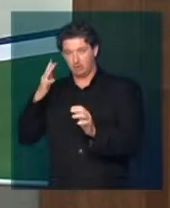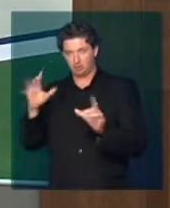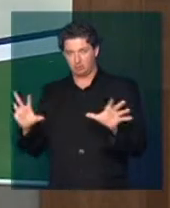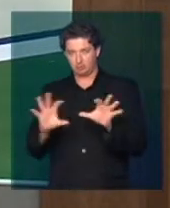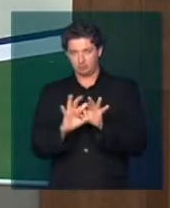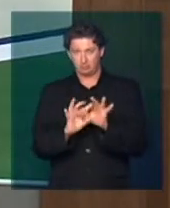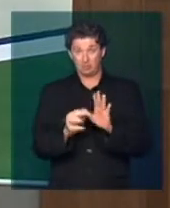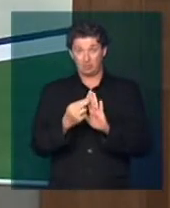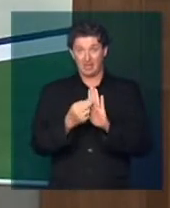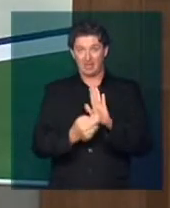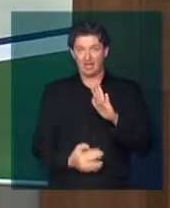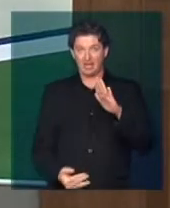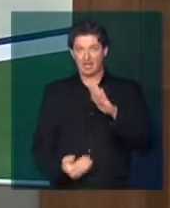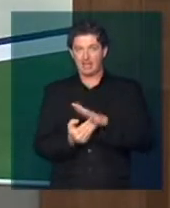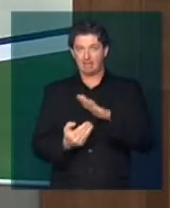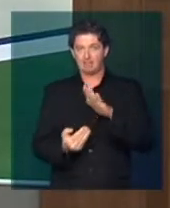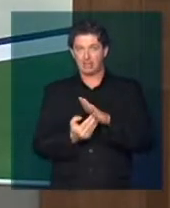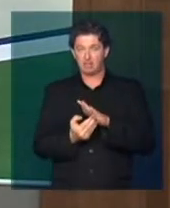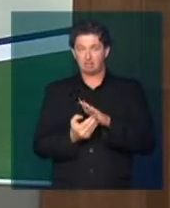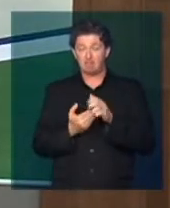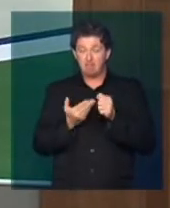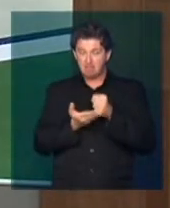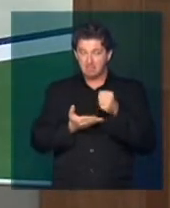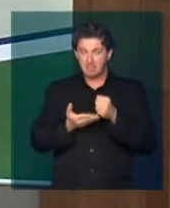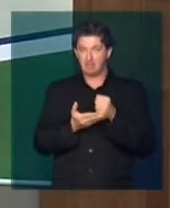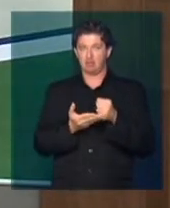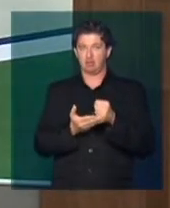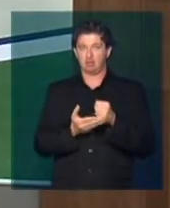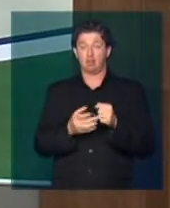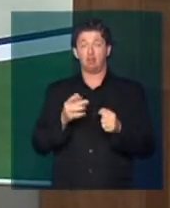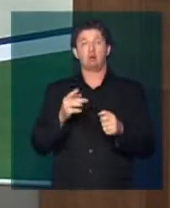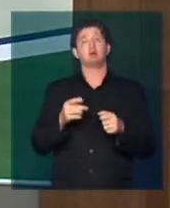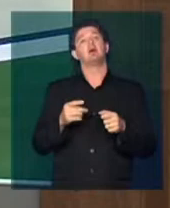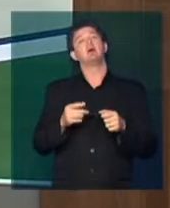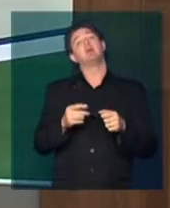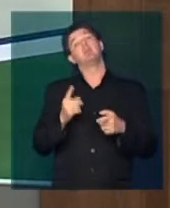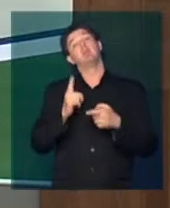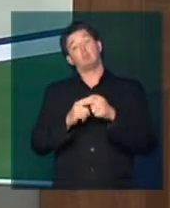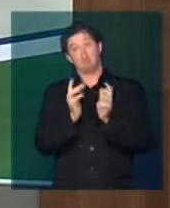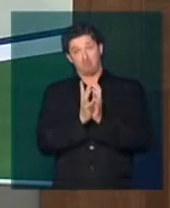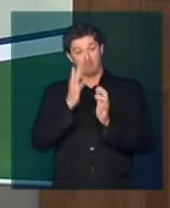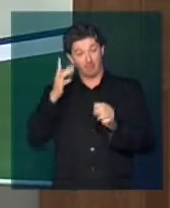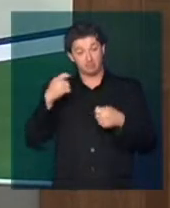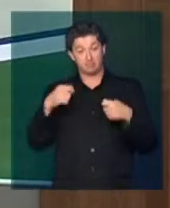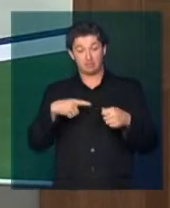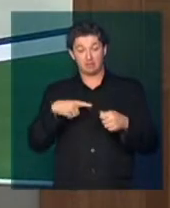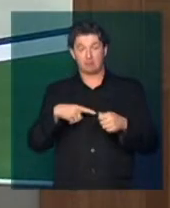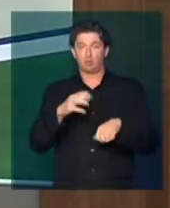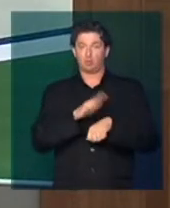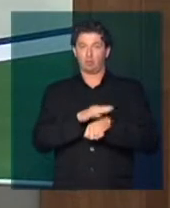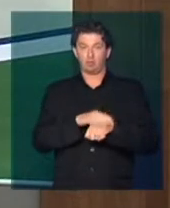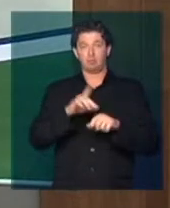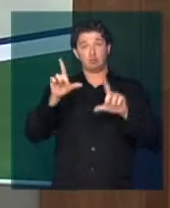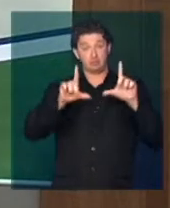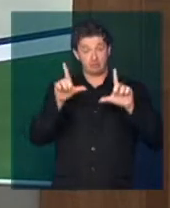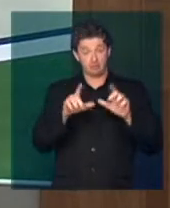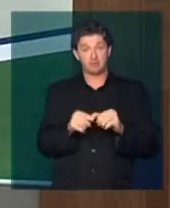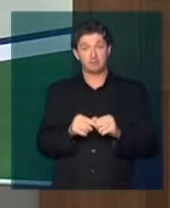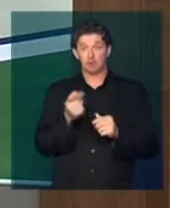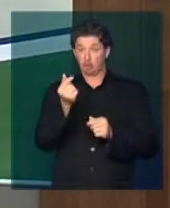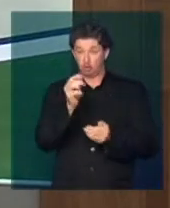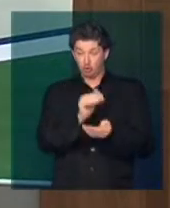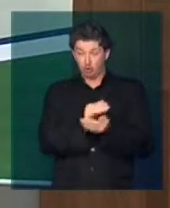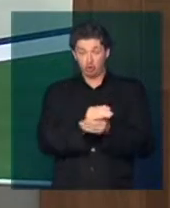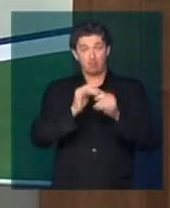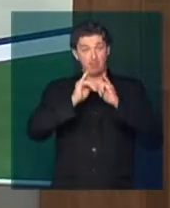uma cláusula de barreira mínima, mas necessária para que os partidos políticos possam ter tempo de televisão e fundo